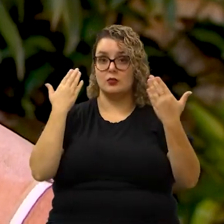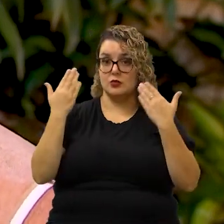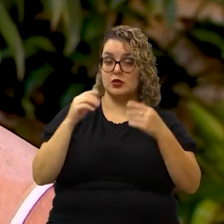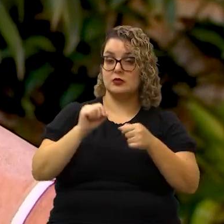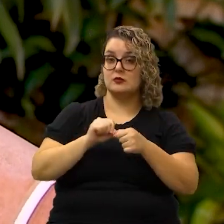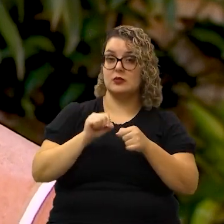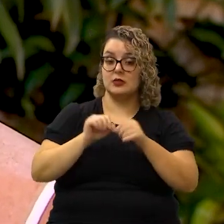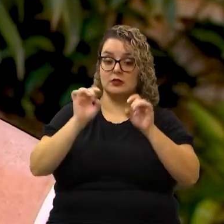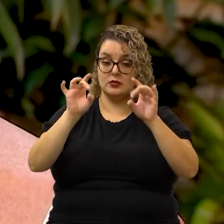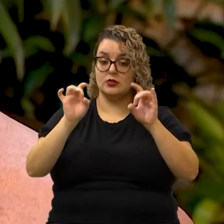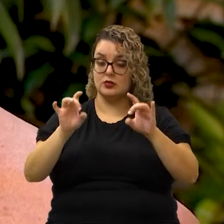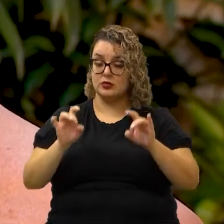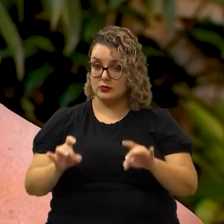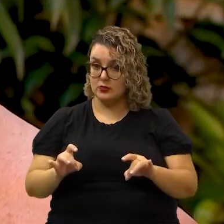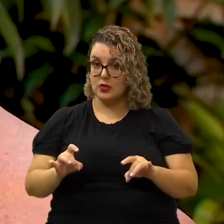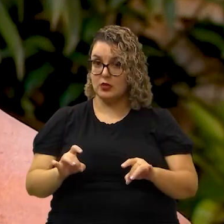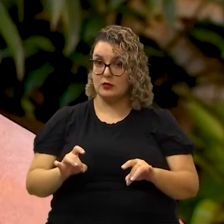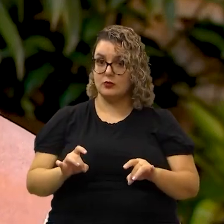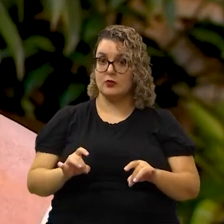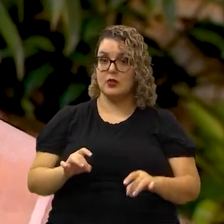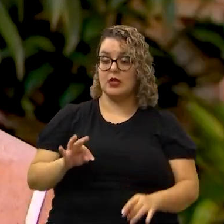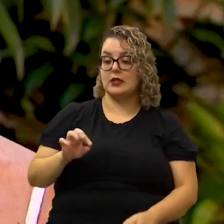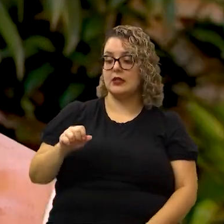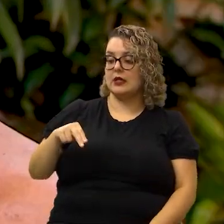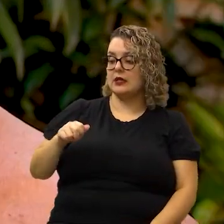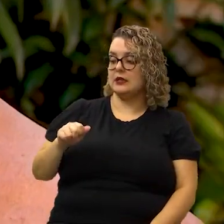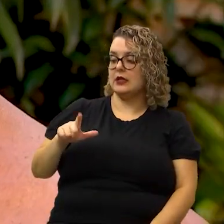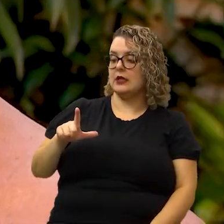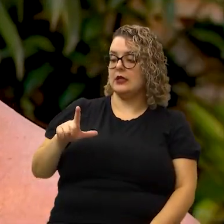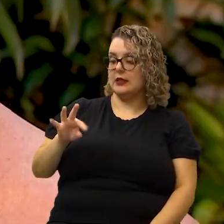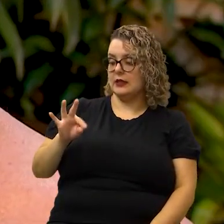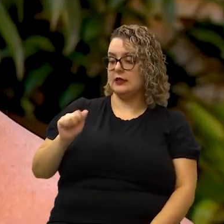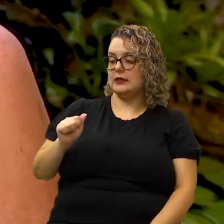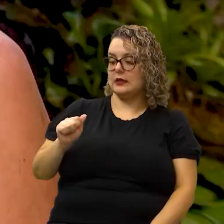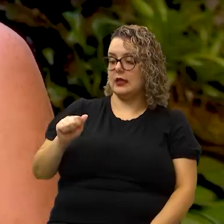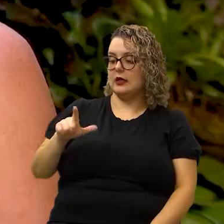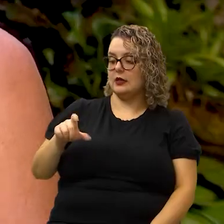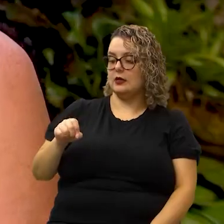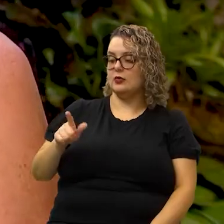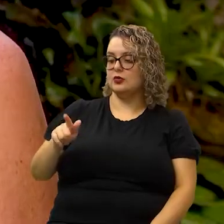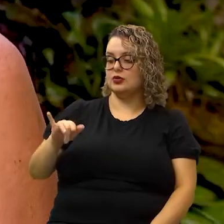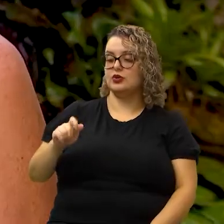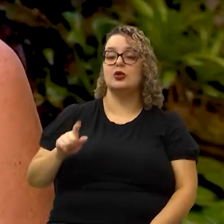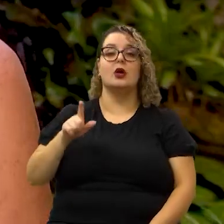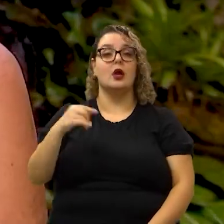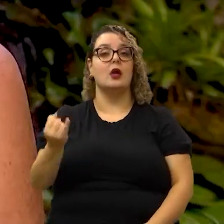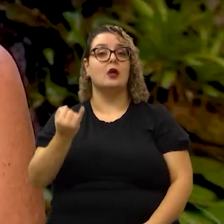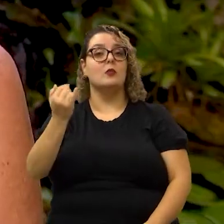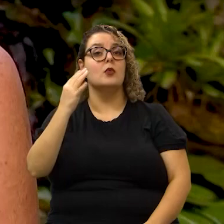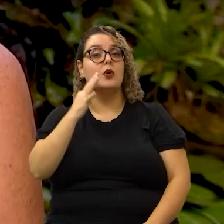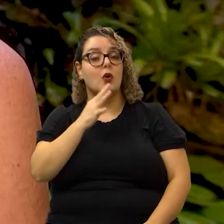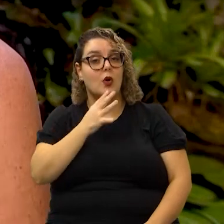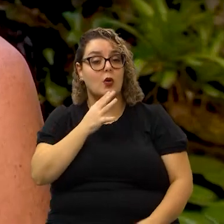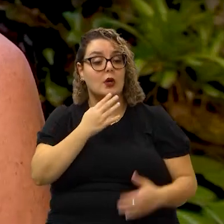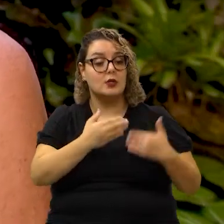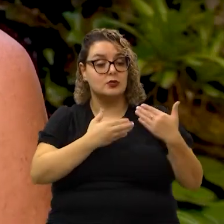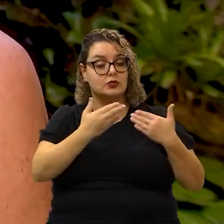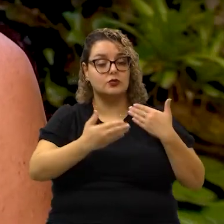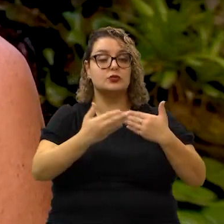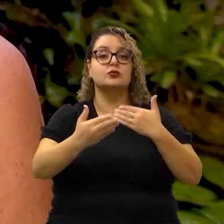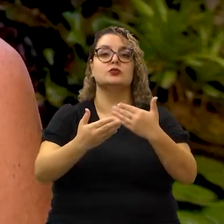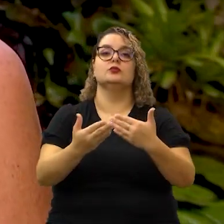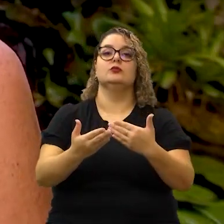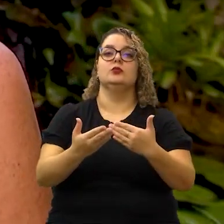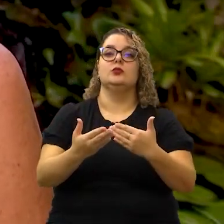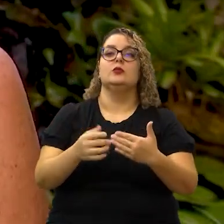a psicóloga fez especialização em tanatologia. É importante a gente realmente conhecer muito bem